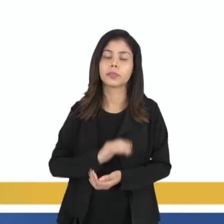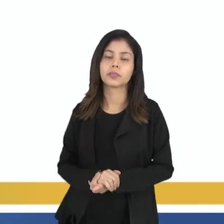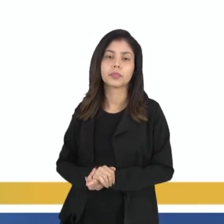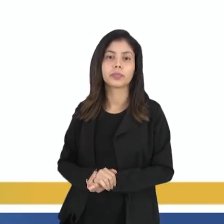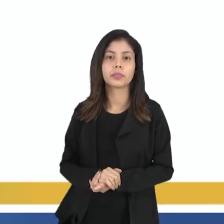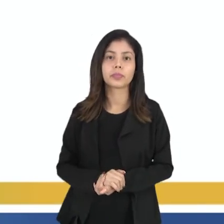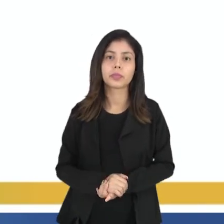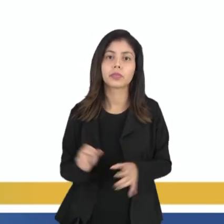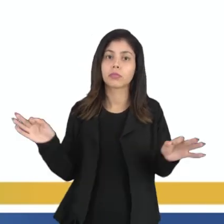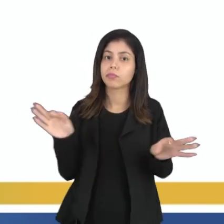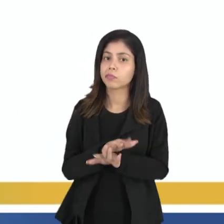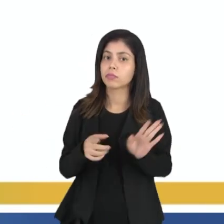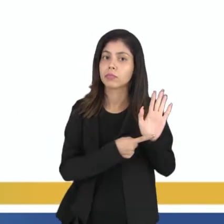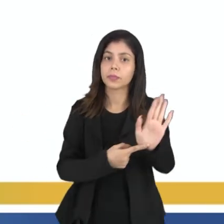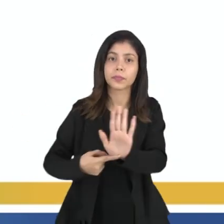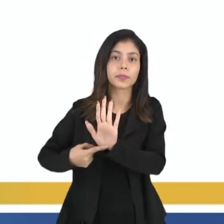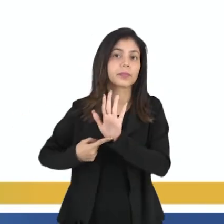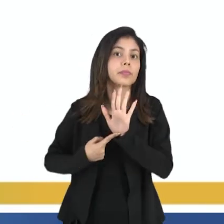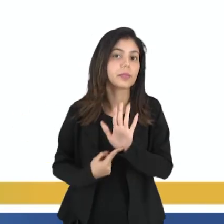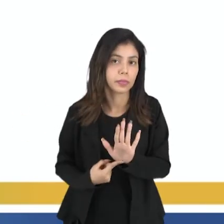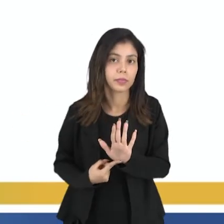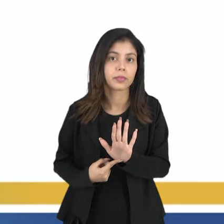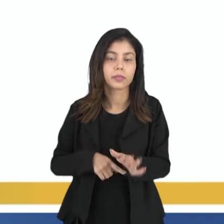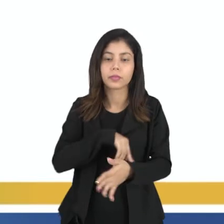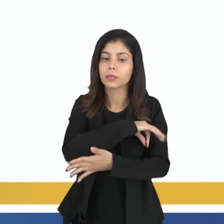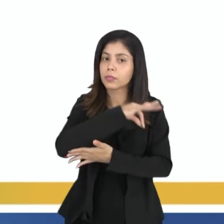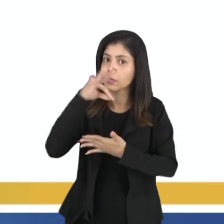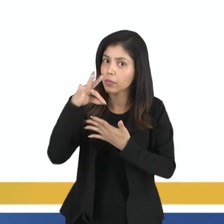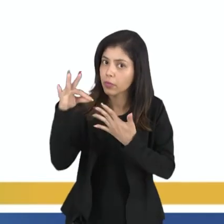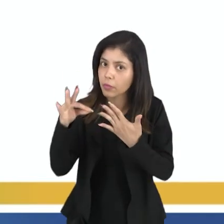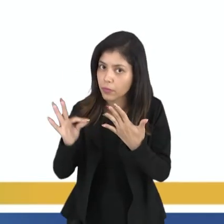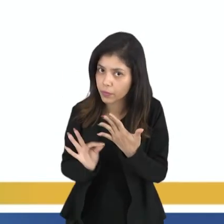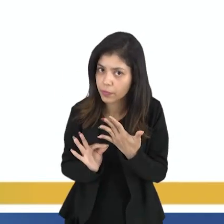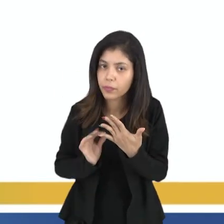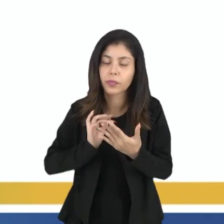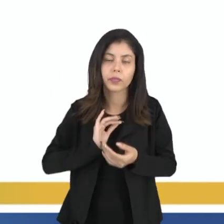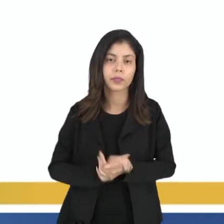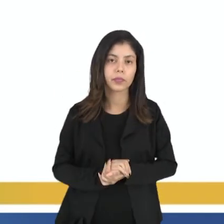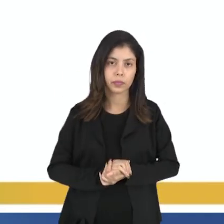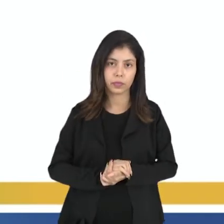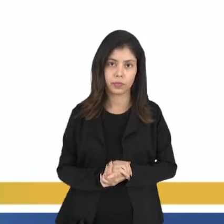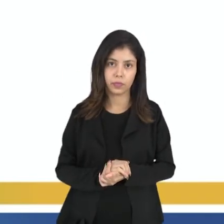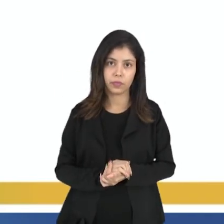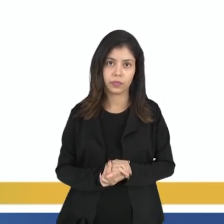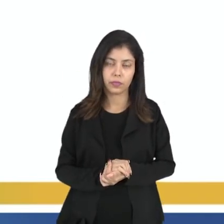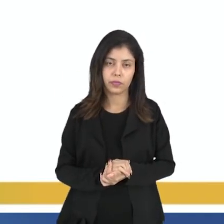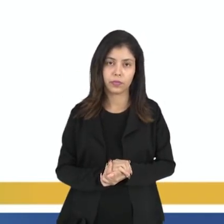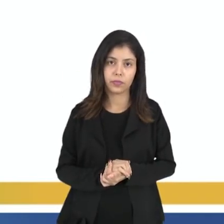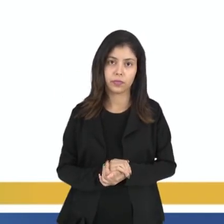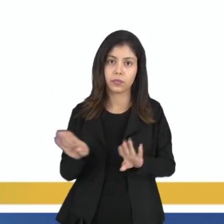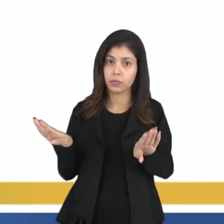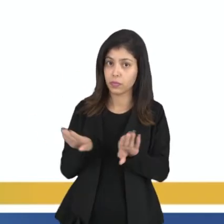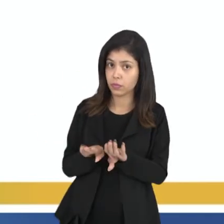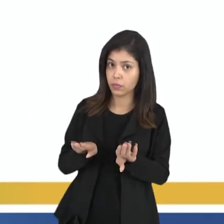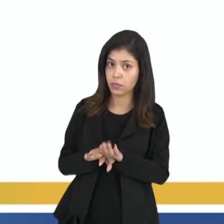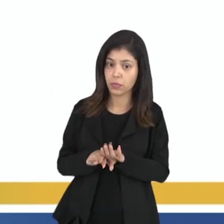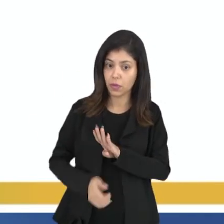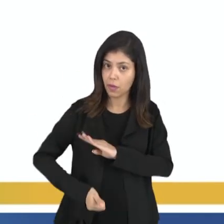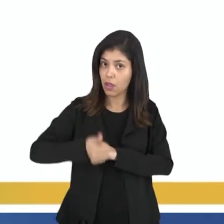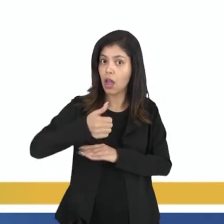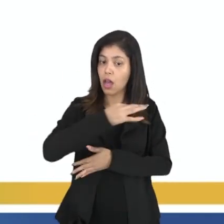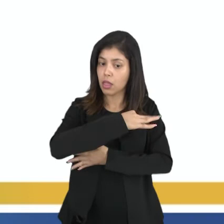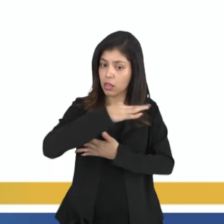C, elas acabam apresentando elementos, né, que estão sendo afirmados